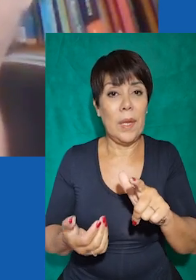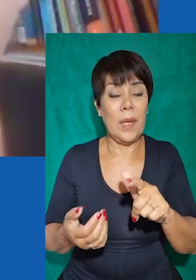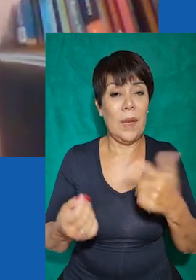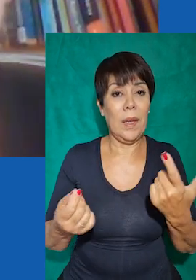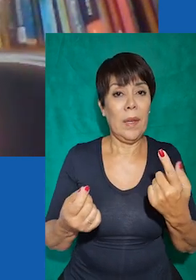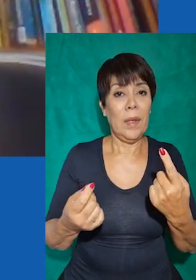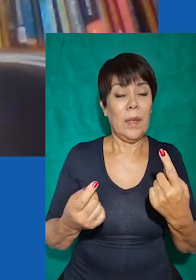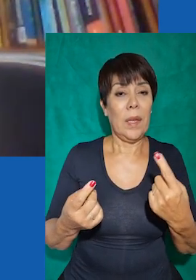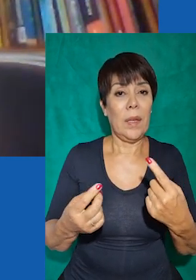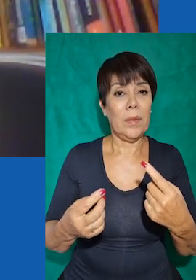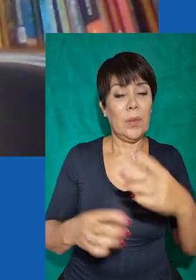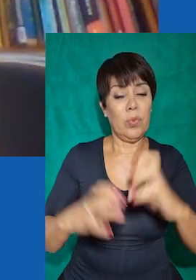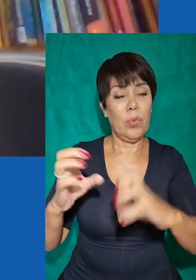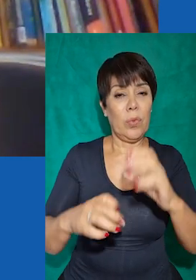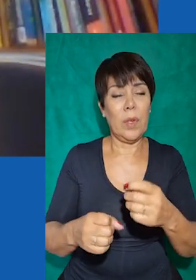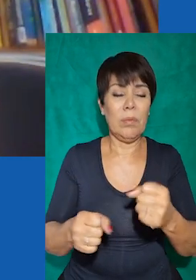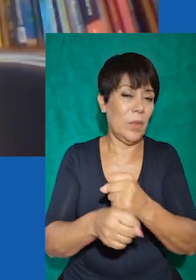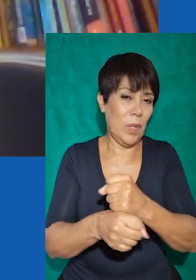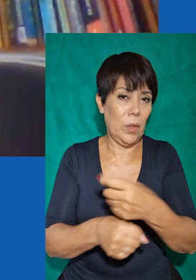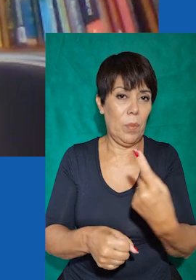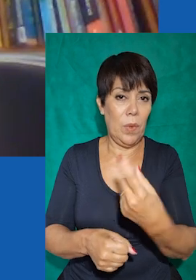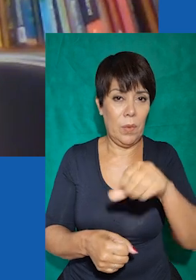se defrontarem em